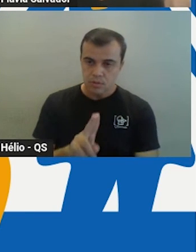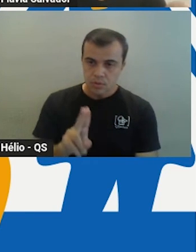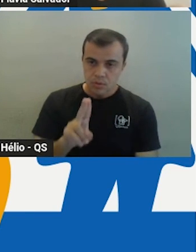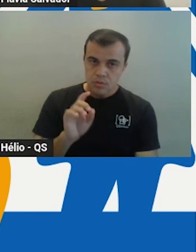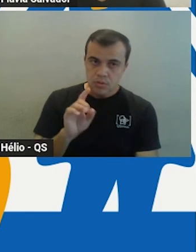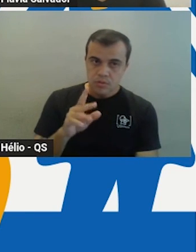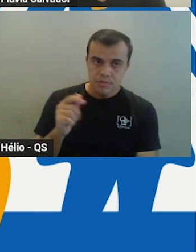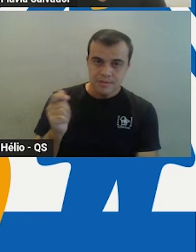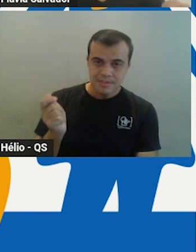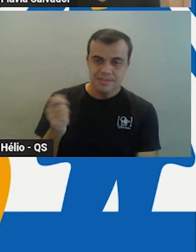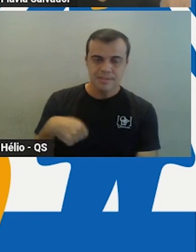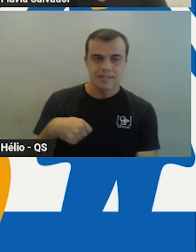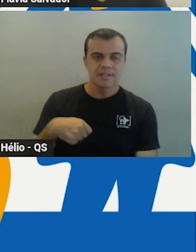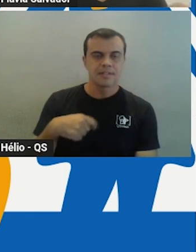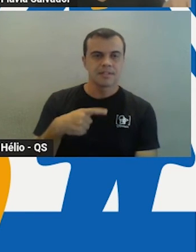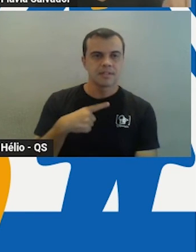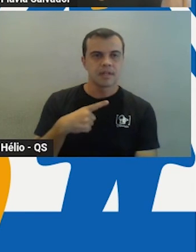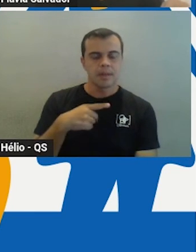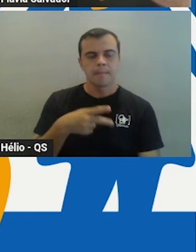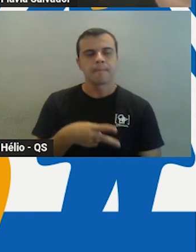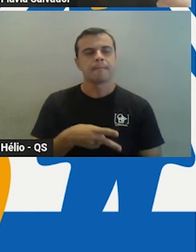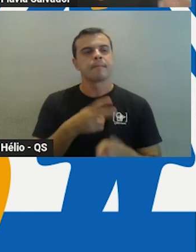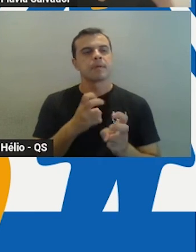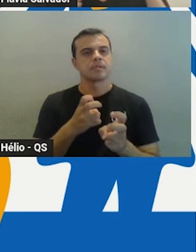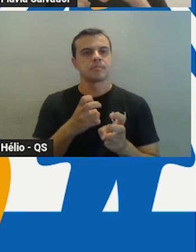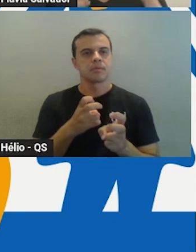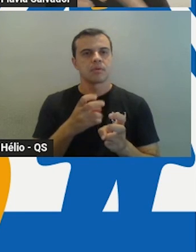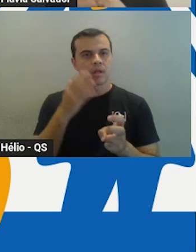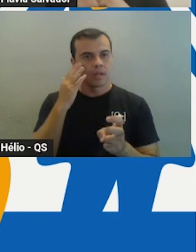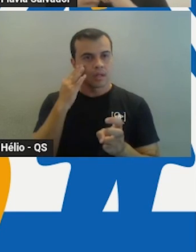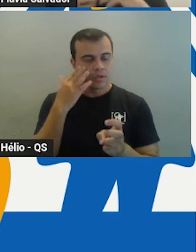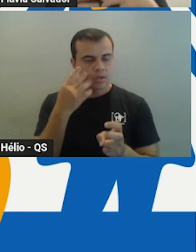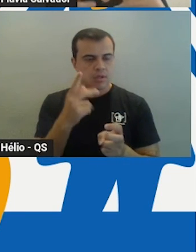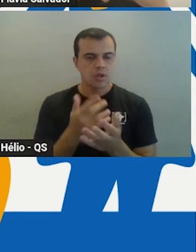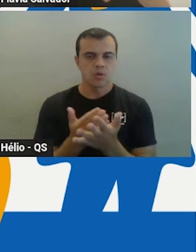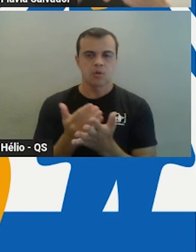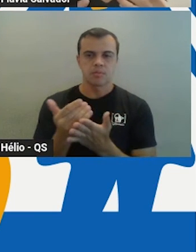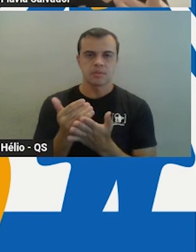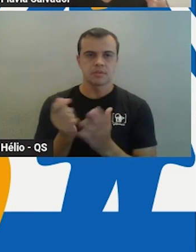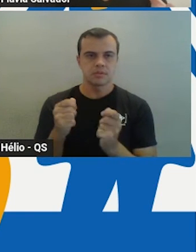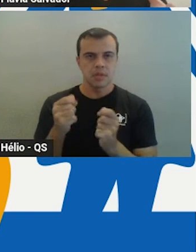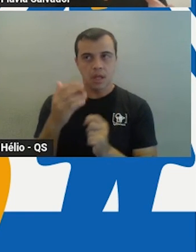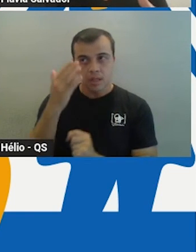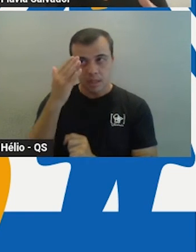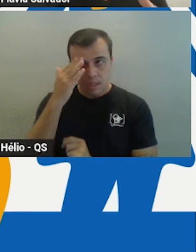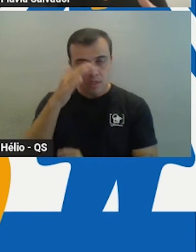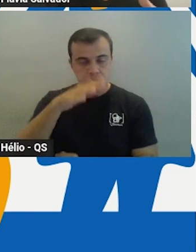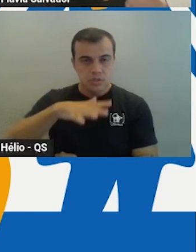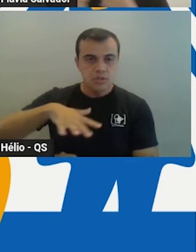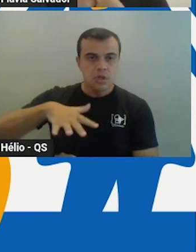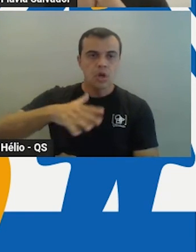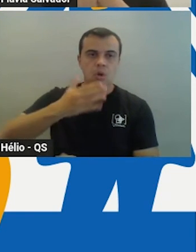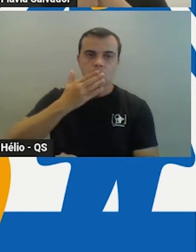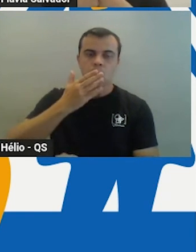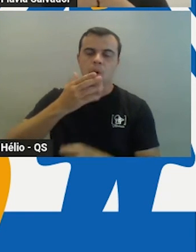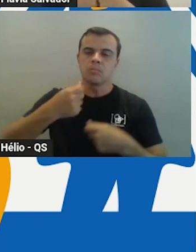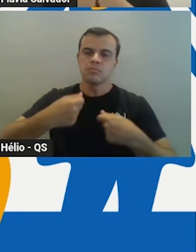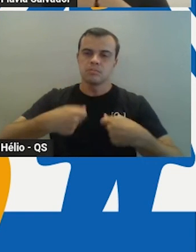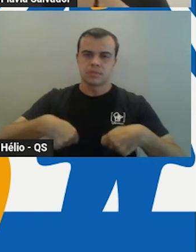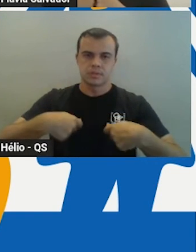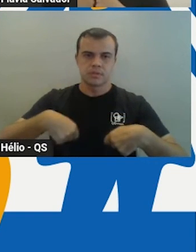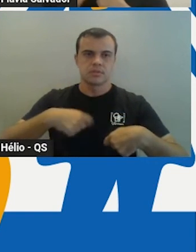vai ser notado e atendido a partir do momento que você compreende qual que é a